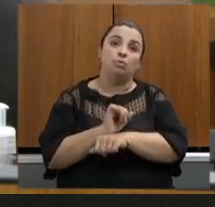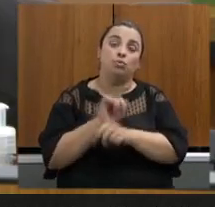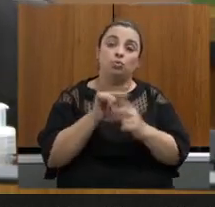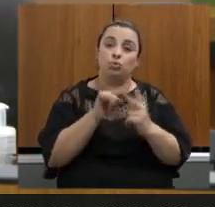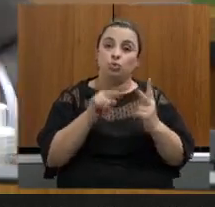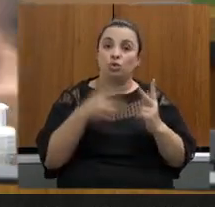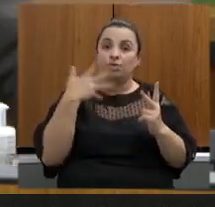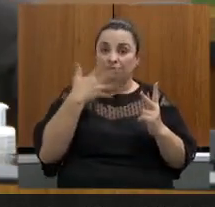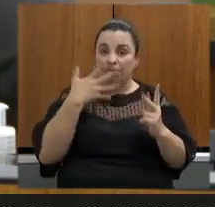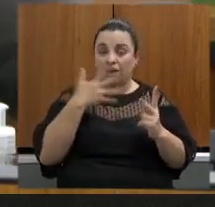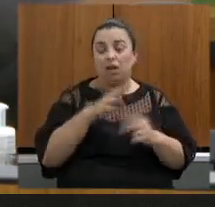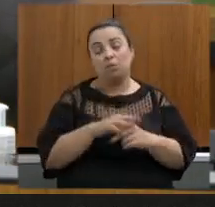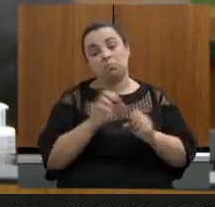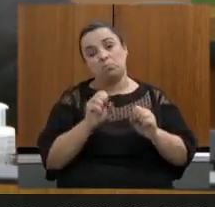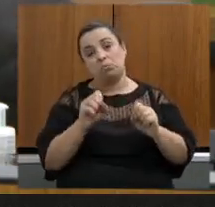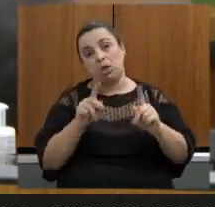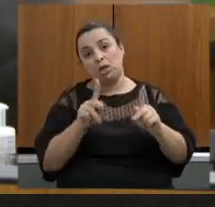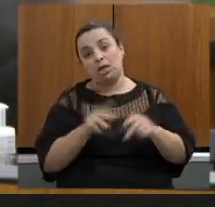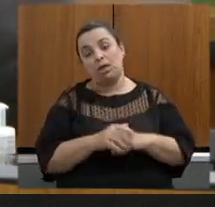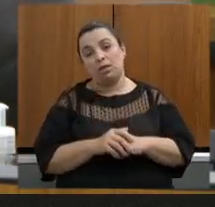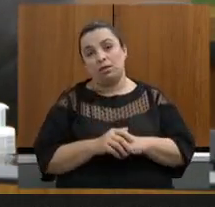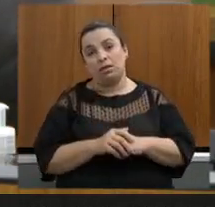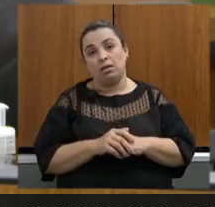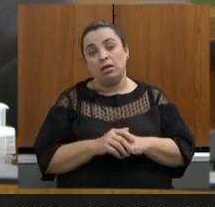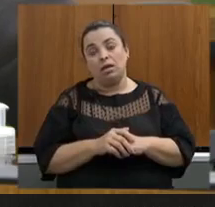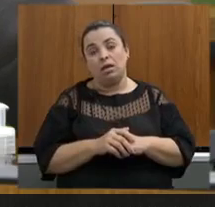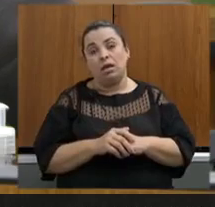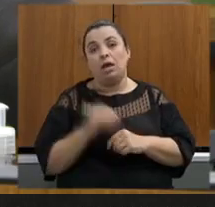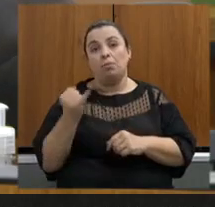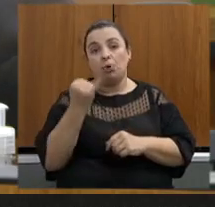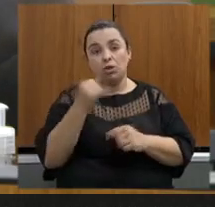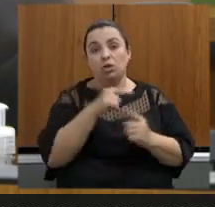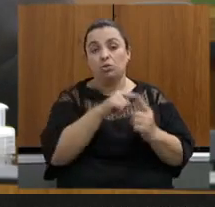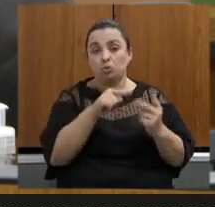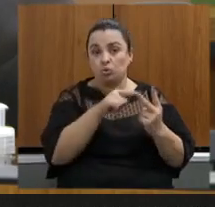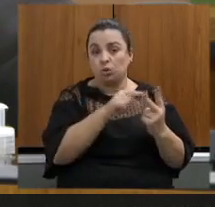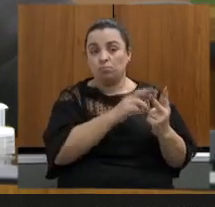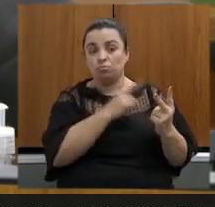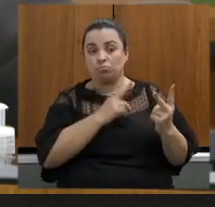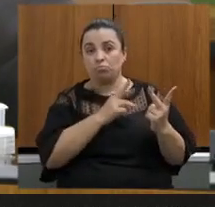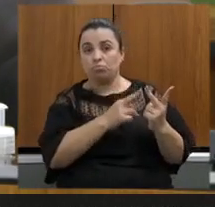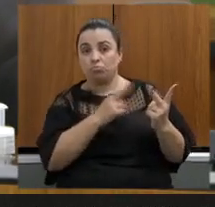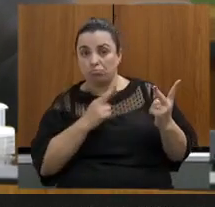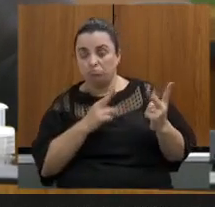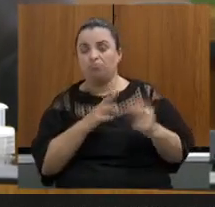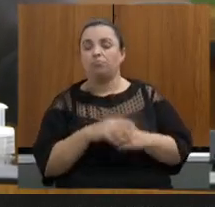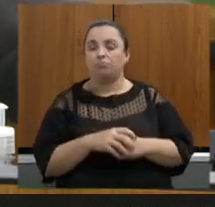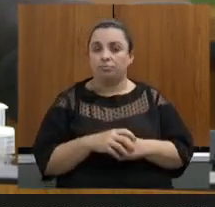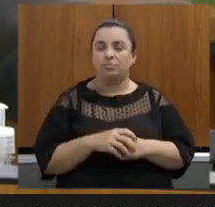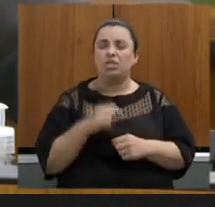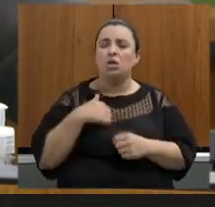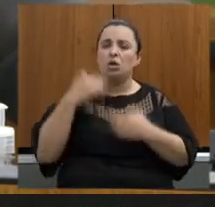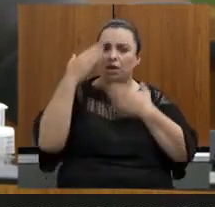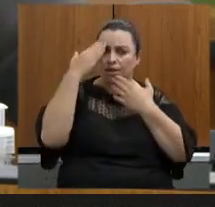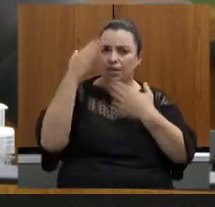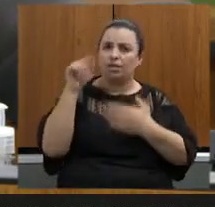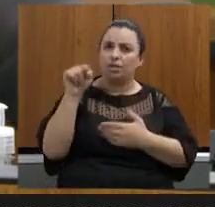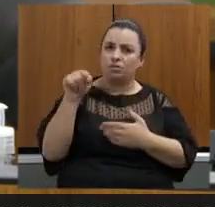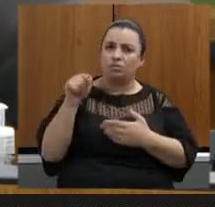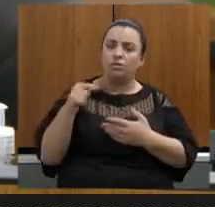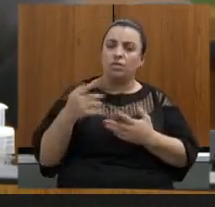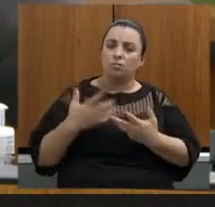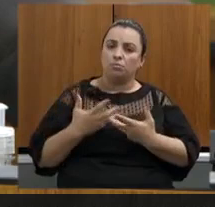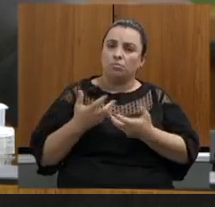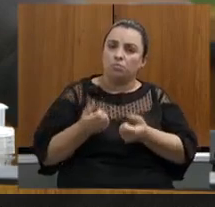seria interessante Em algum momento é teu posicionamento dos dois é queria agradecer vossa excelência pela acolhida